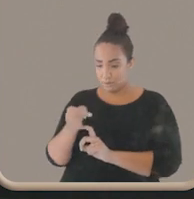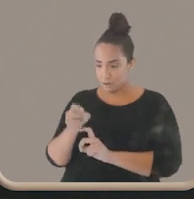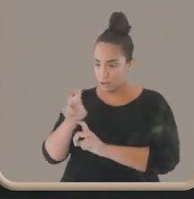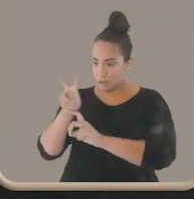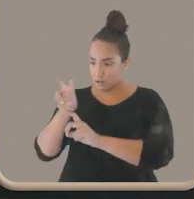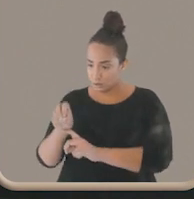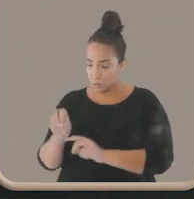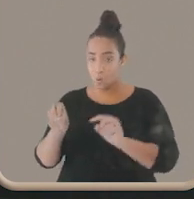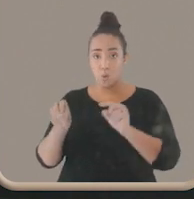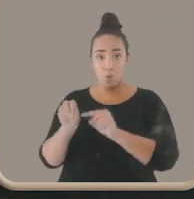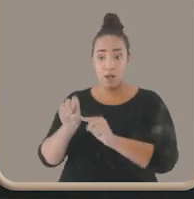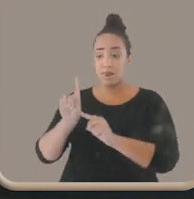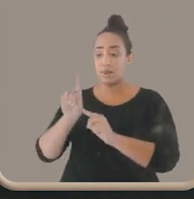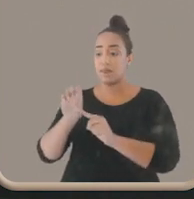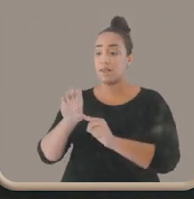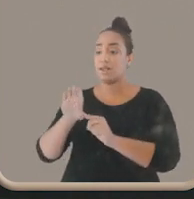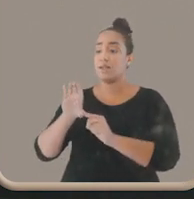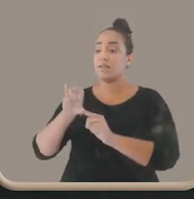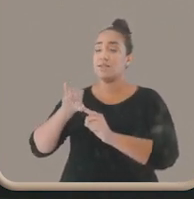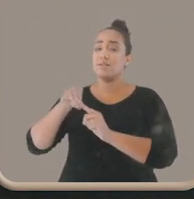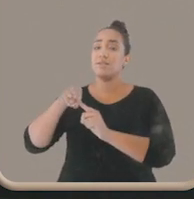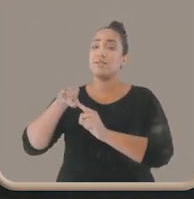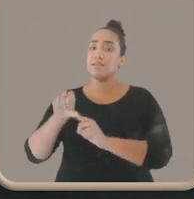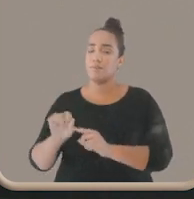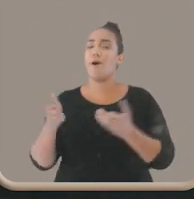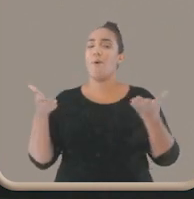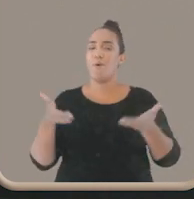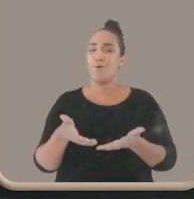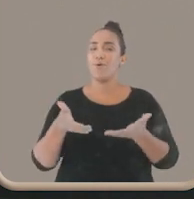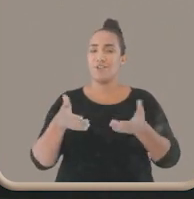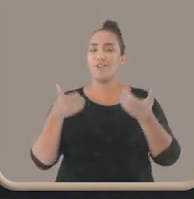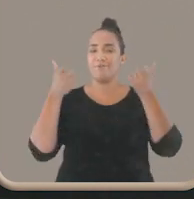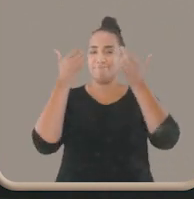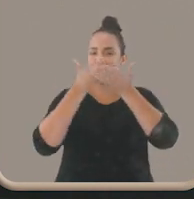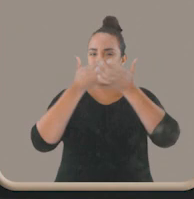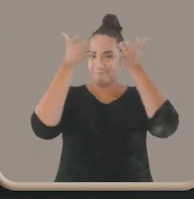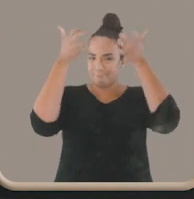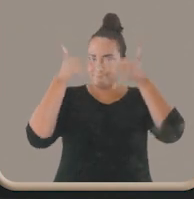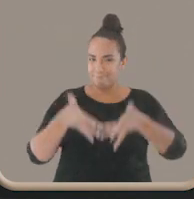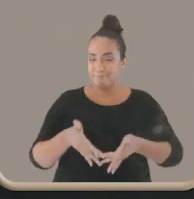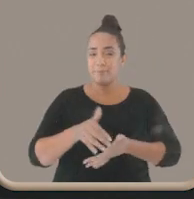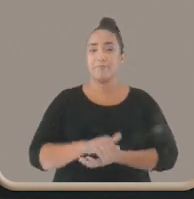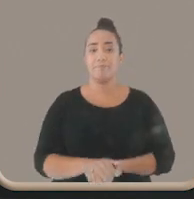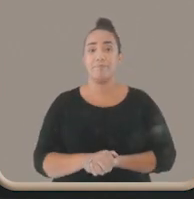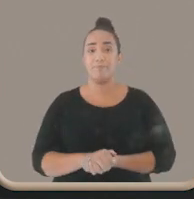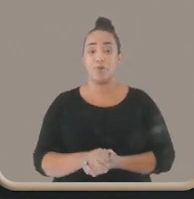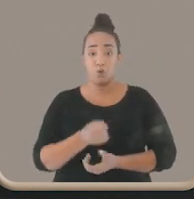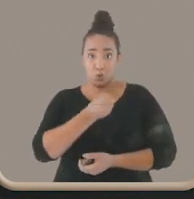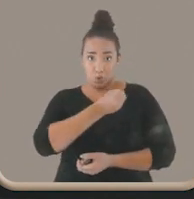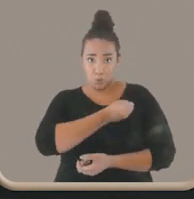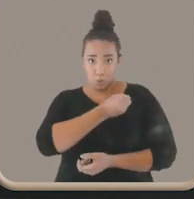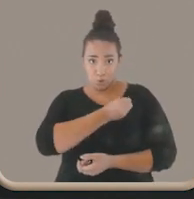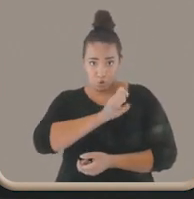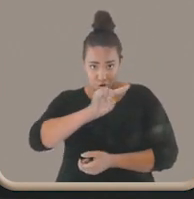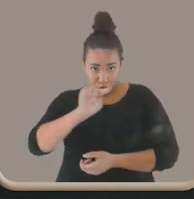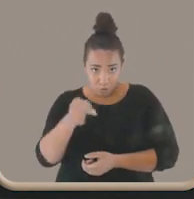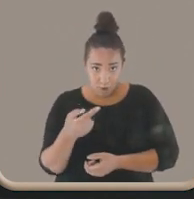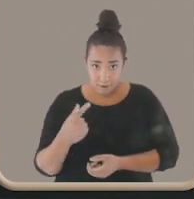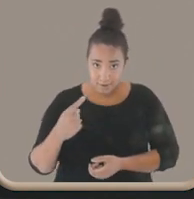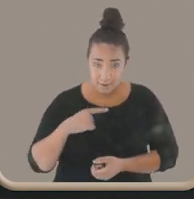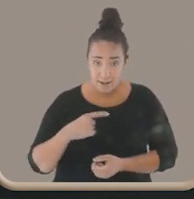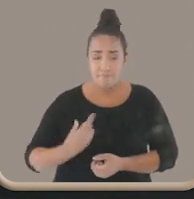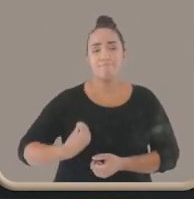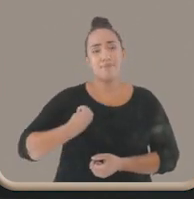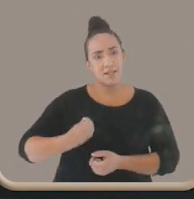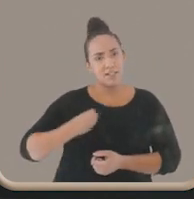3,50 é um número decimal, que é o assunto da nossa aula de hoje. Os números decimais estão muito presentes no nosso